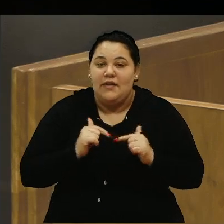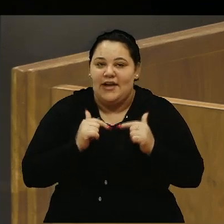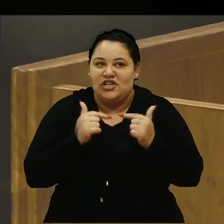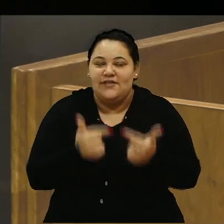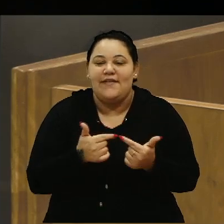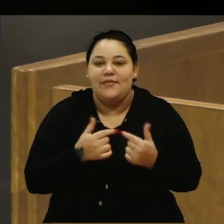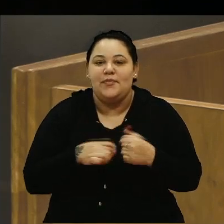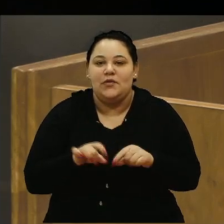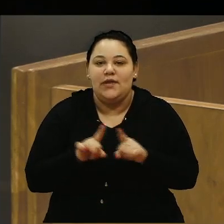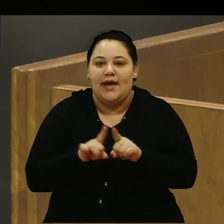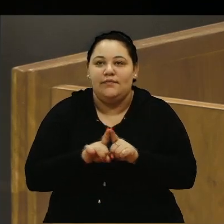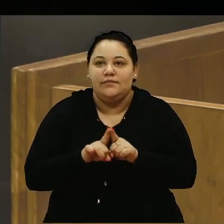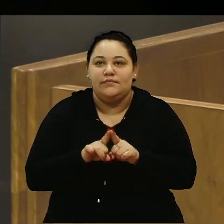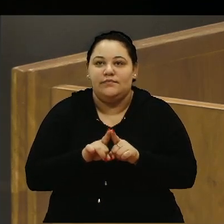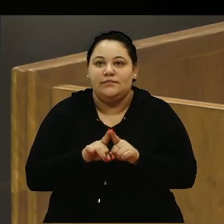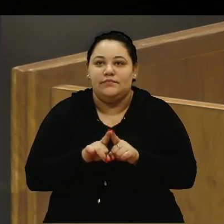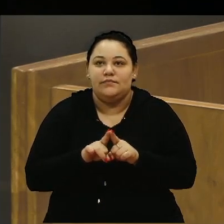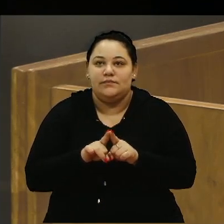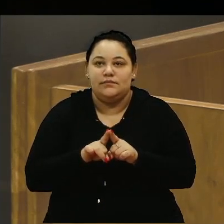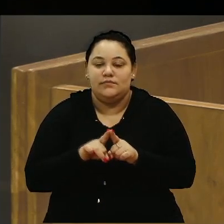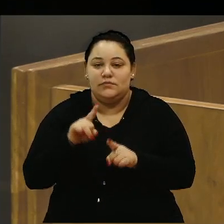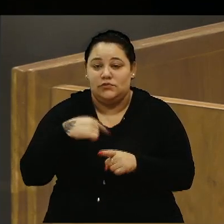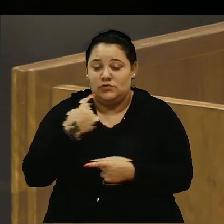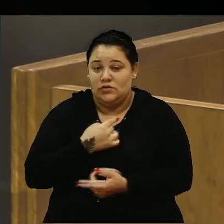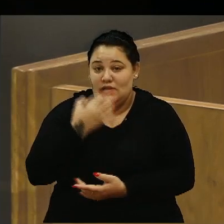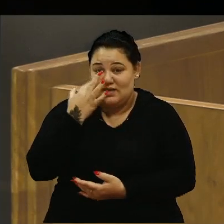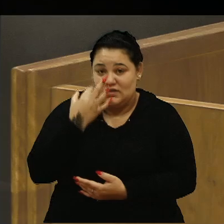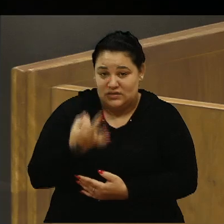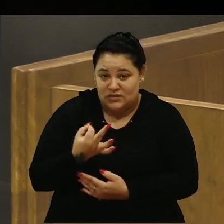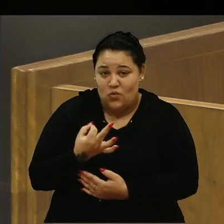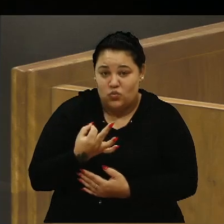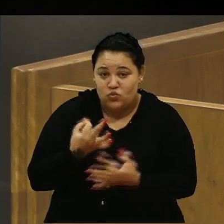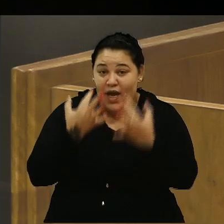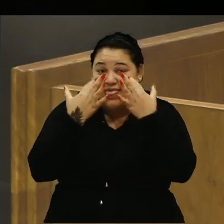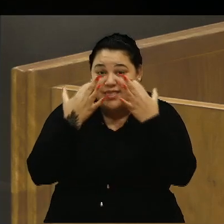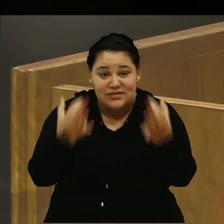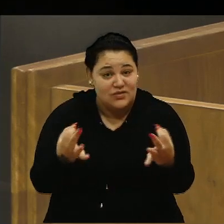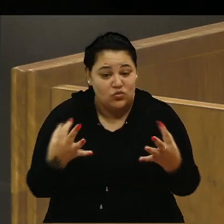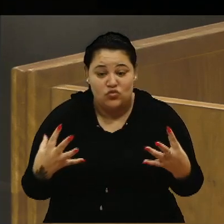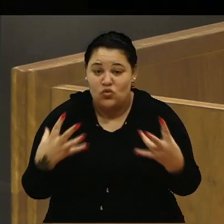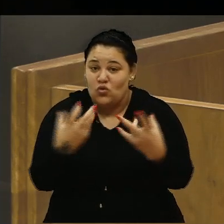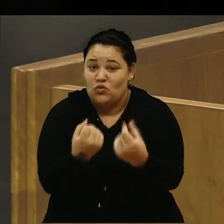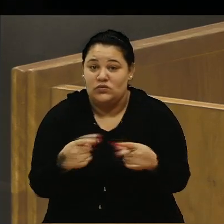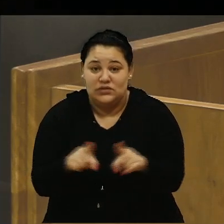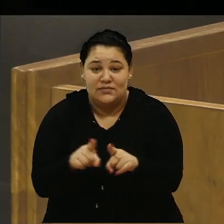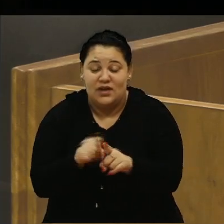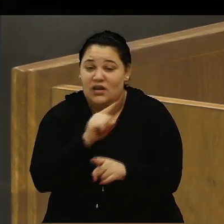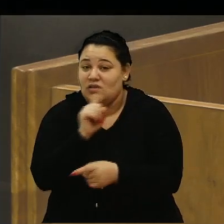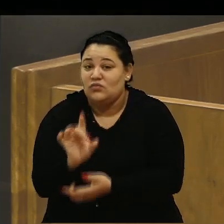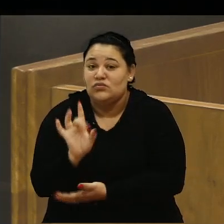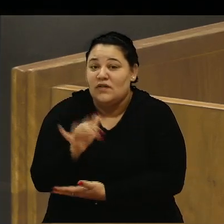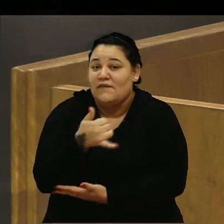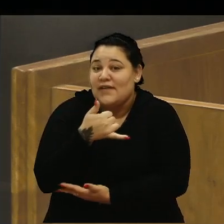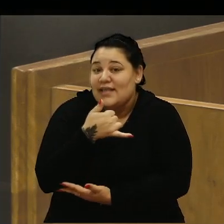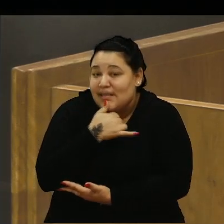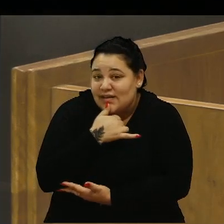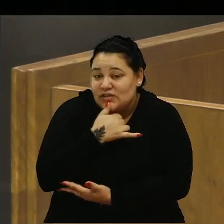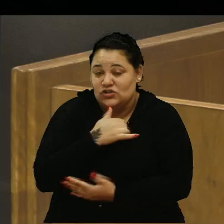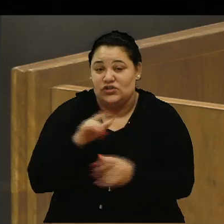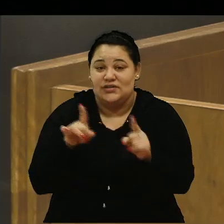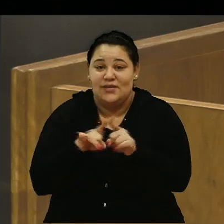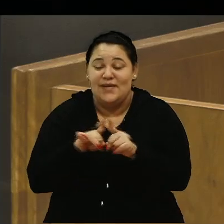para que isso seja chamado mais ainda atenção, e não só que a gente lamente e que a gente ache que